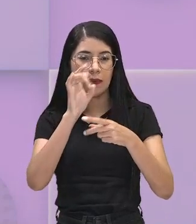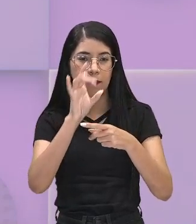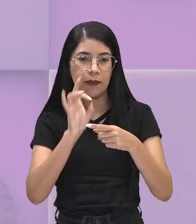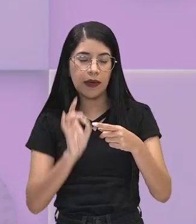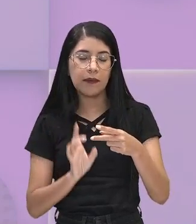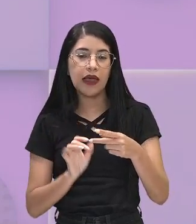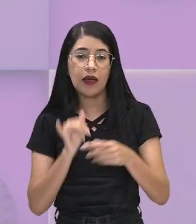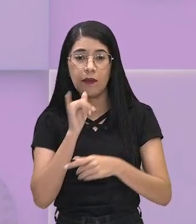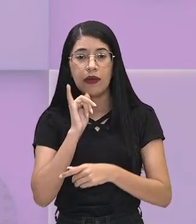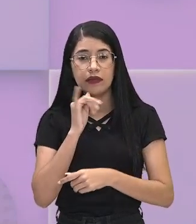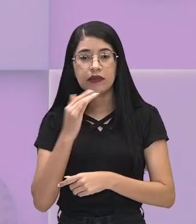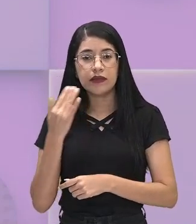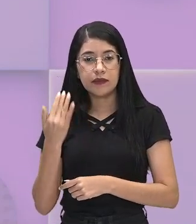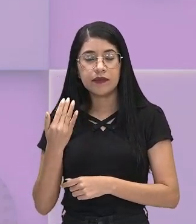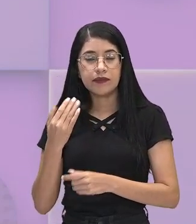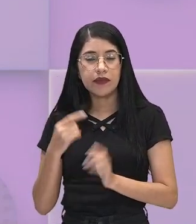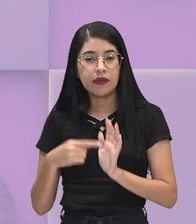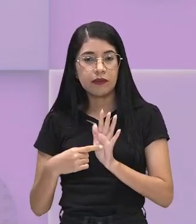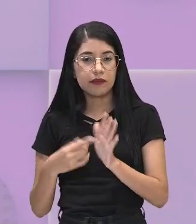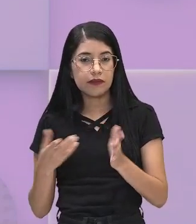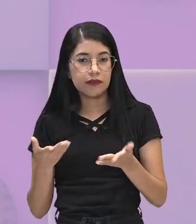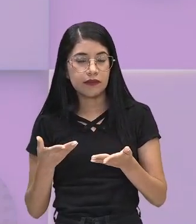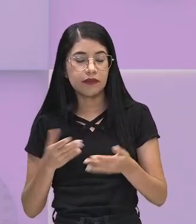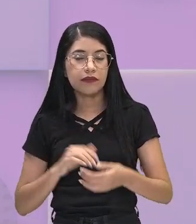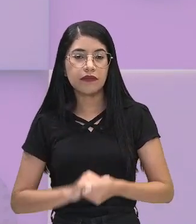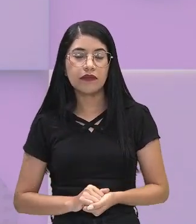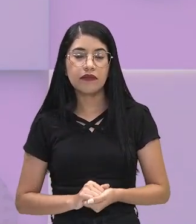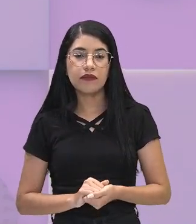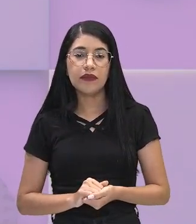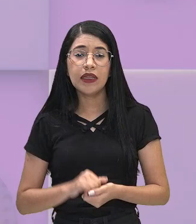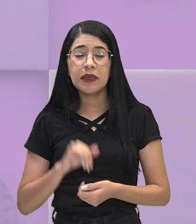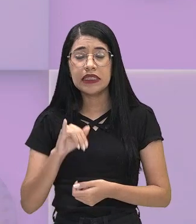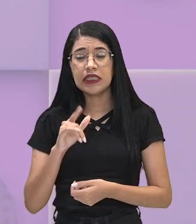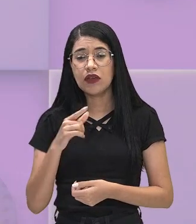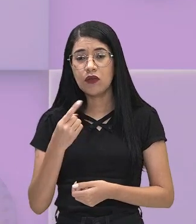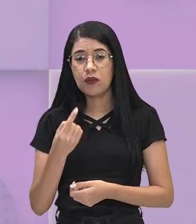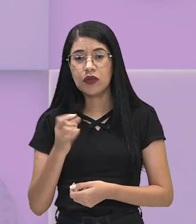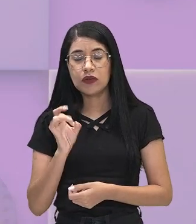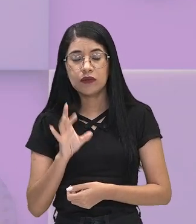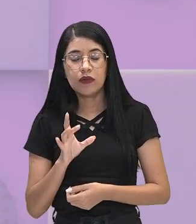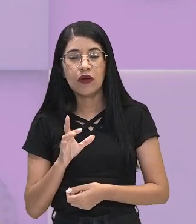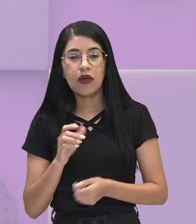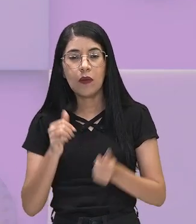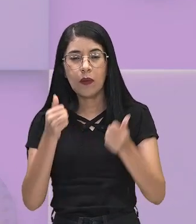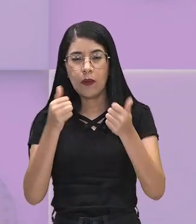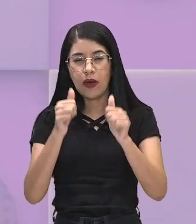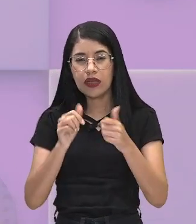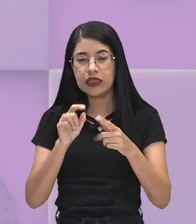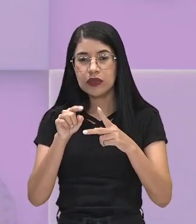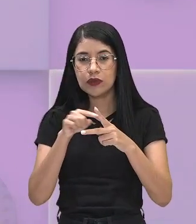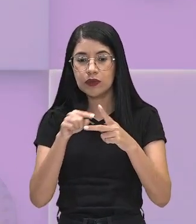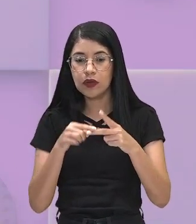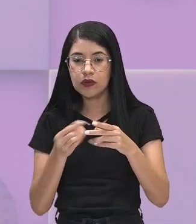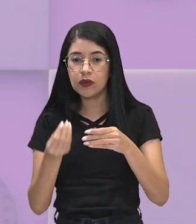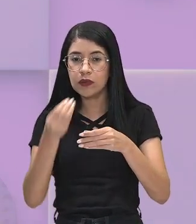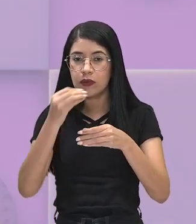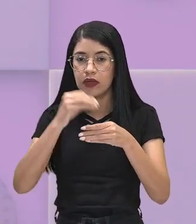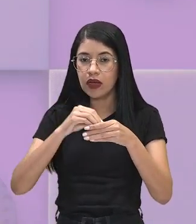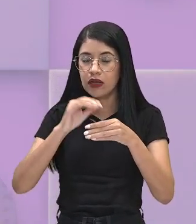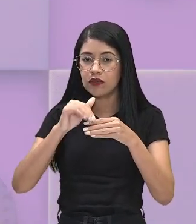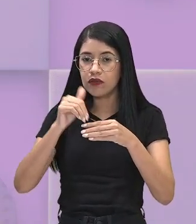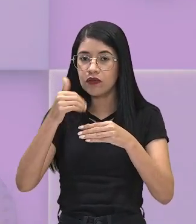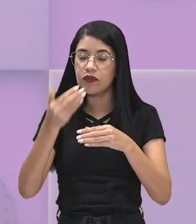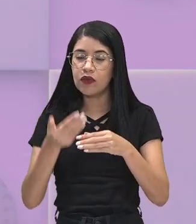foi o exemplo, no caso do exemplo 2. Mas se tiver só uma, eu vou ver se os ângulos estão internos